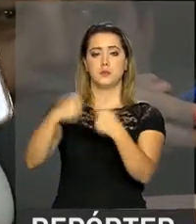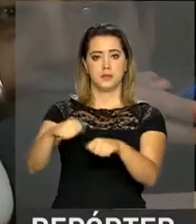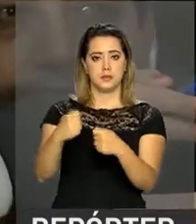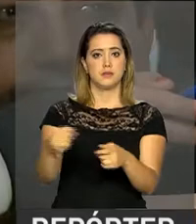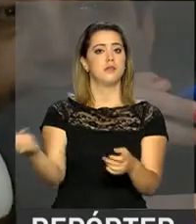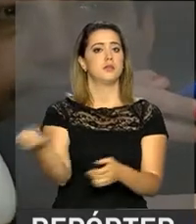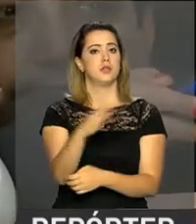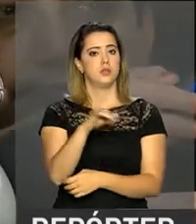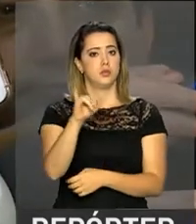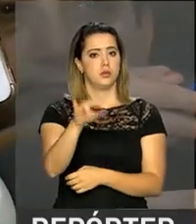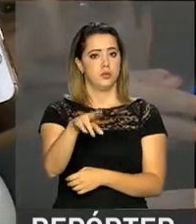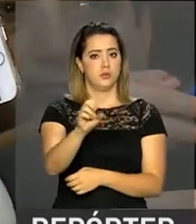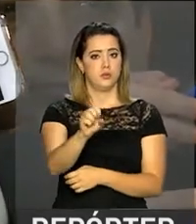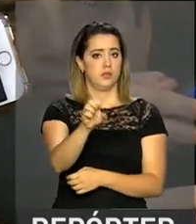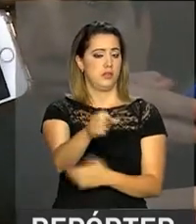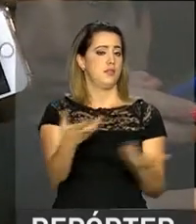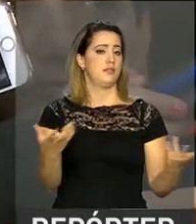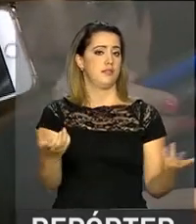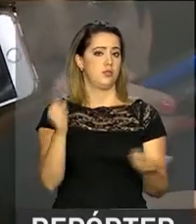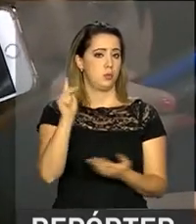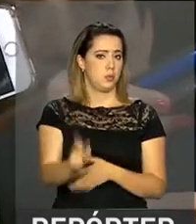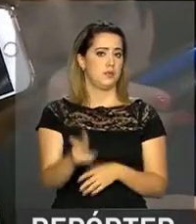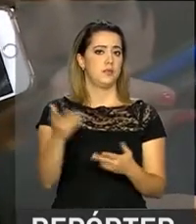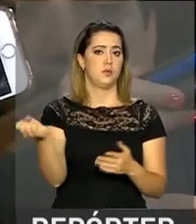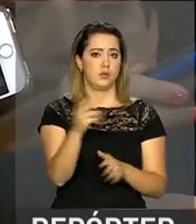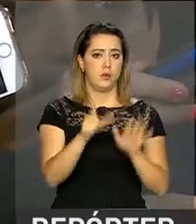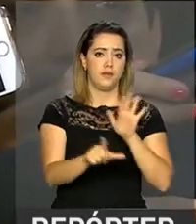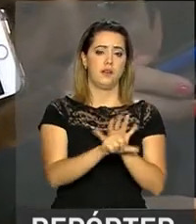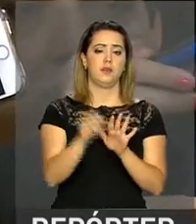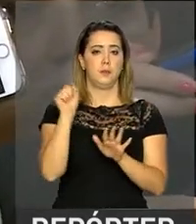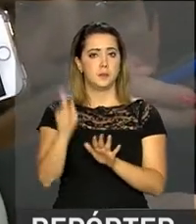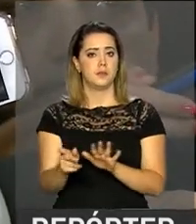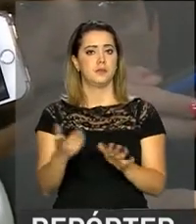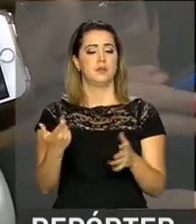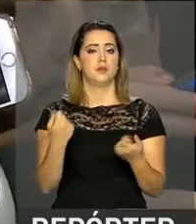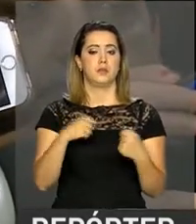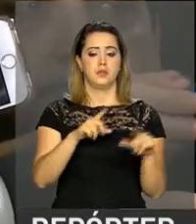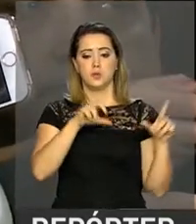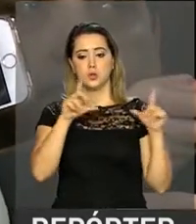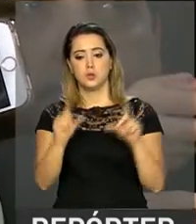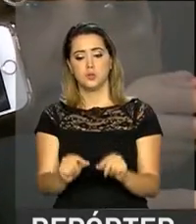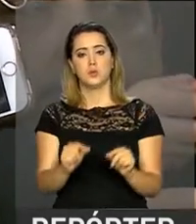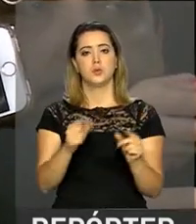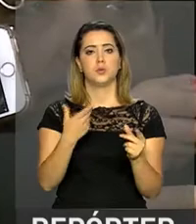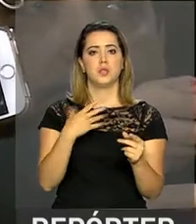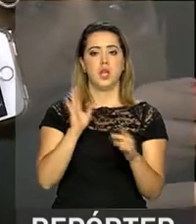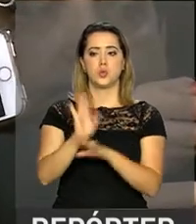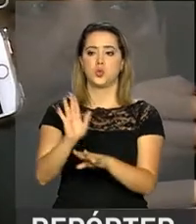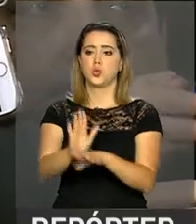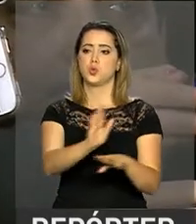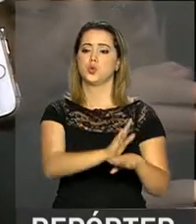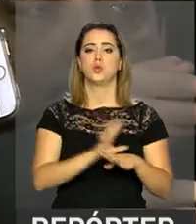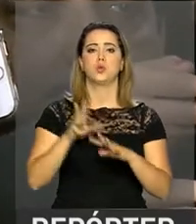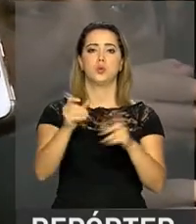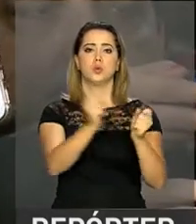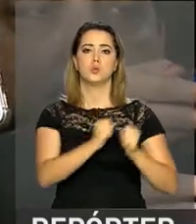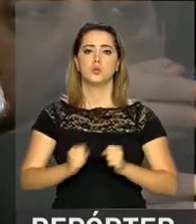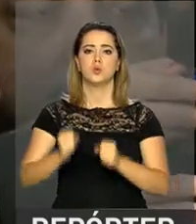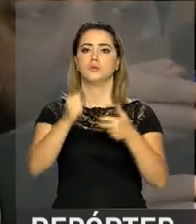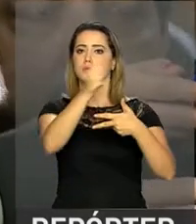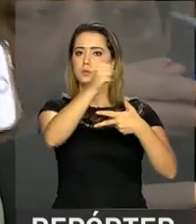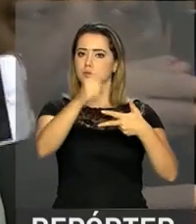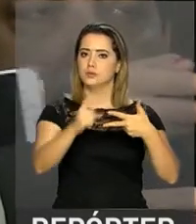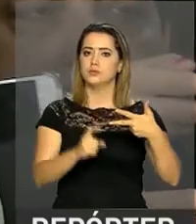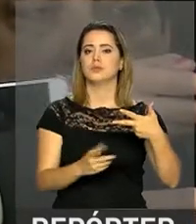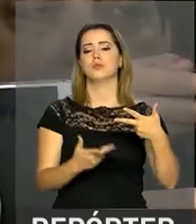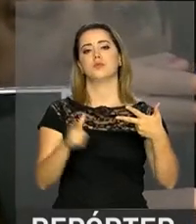estados, não é isso? Se nós não reduzirmos privilégios em todos os poderes, nós, cada dia que passa,